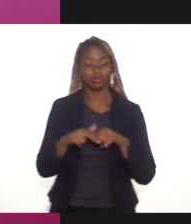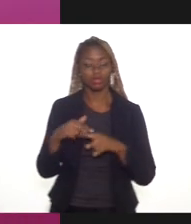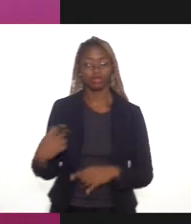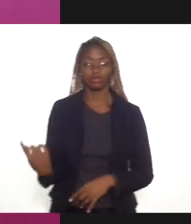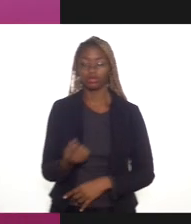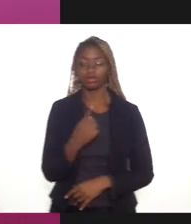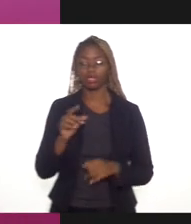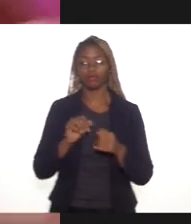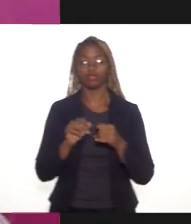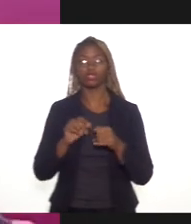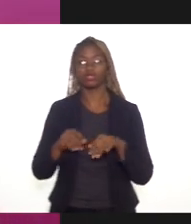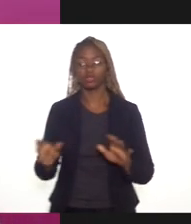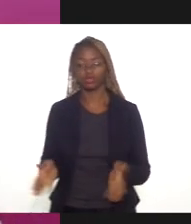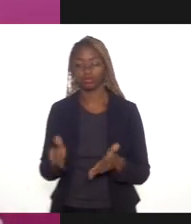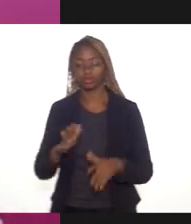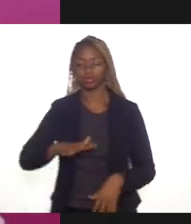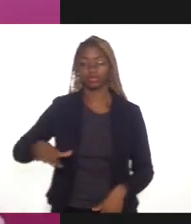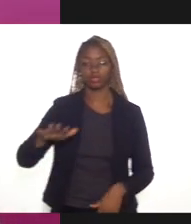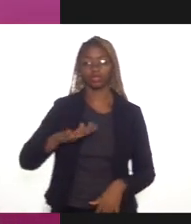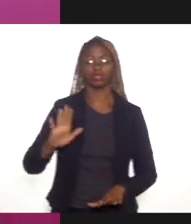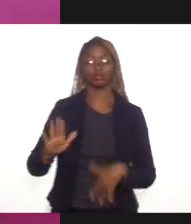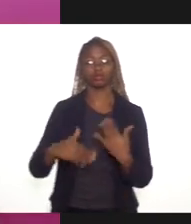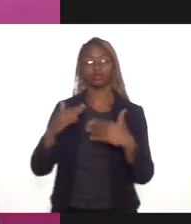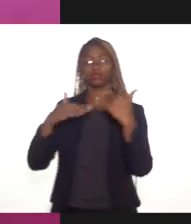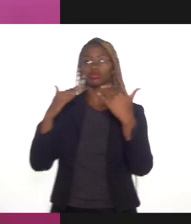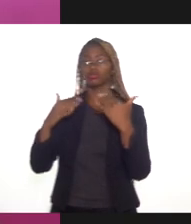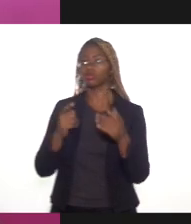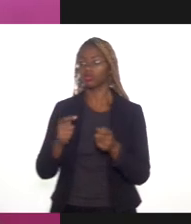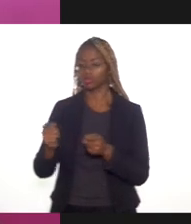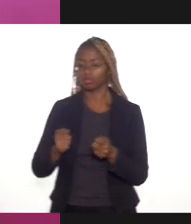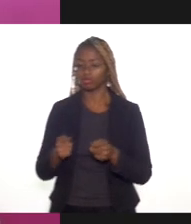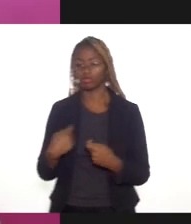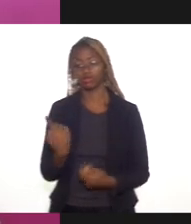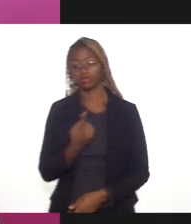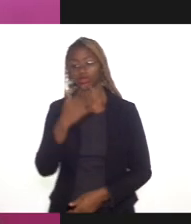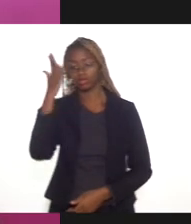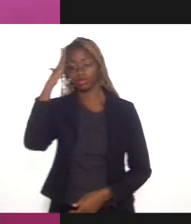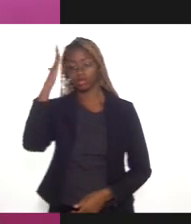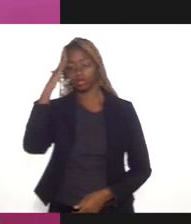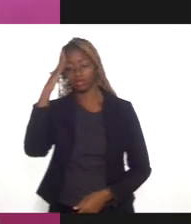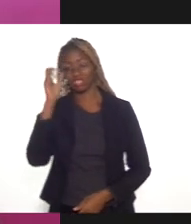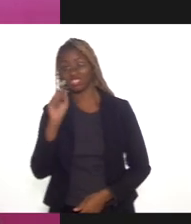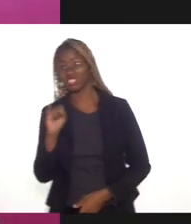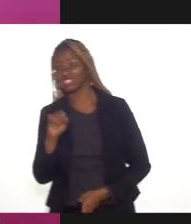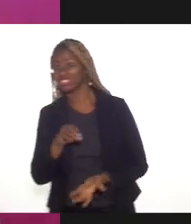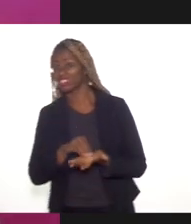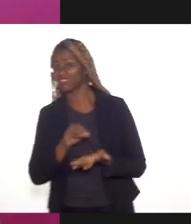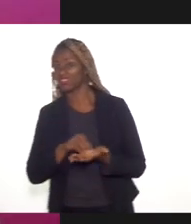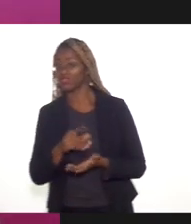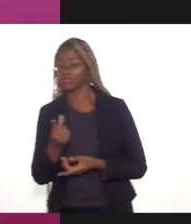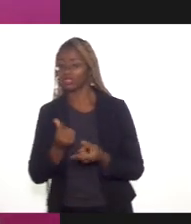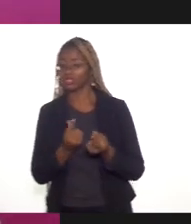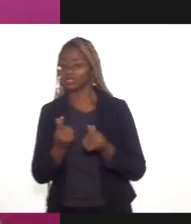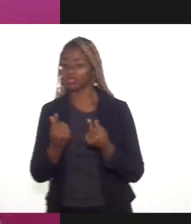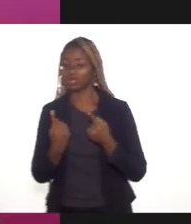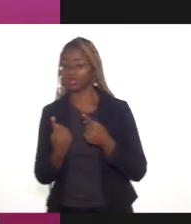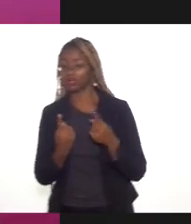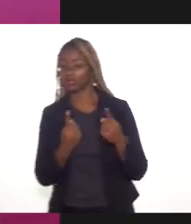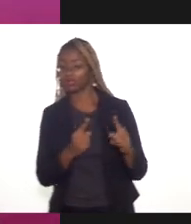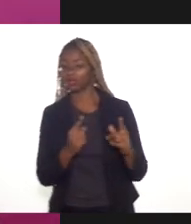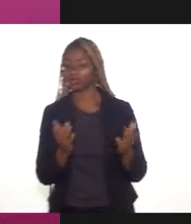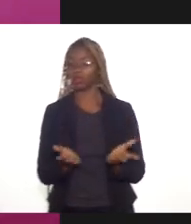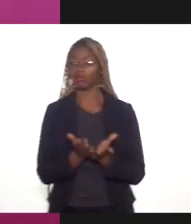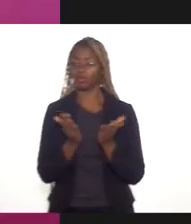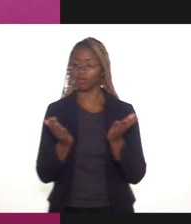essa área rode a economia. Então, a gente sabe que não chegando dinheiro para enfrentar a pobreza, para